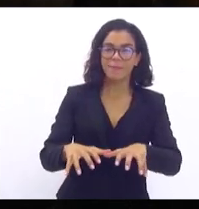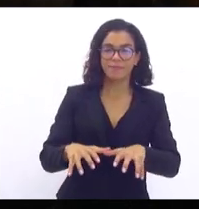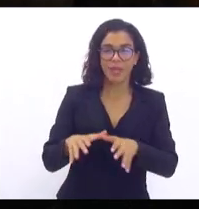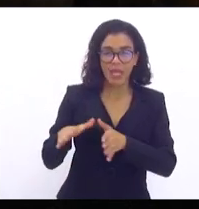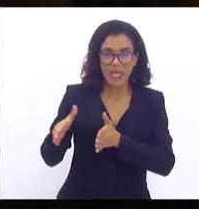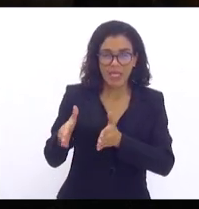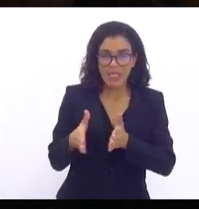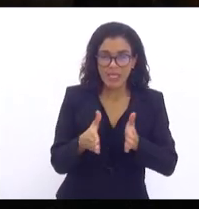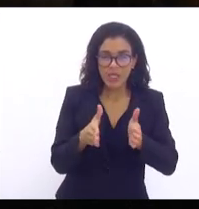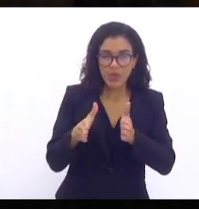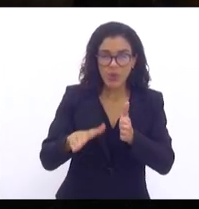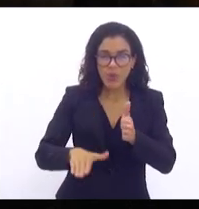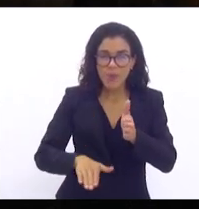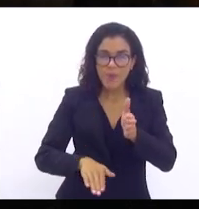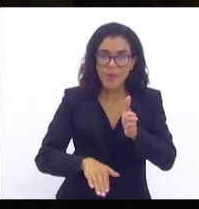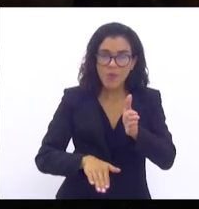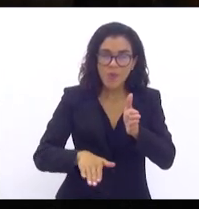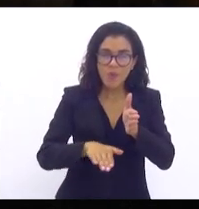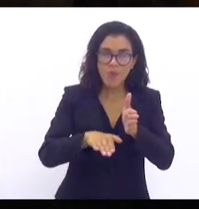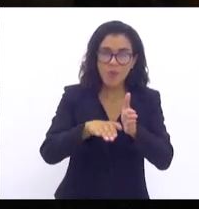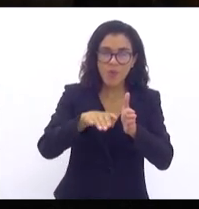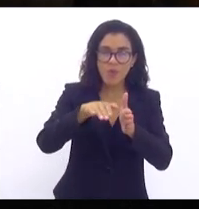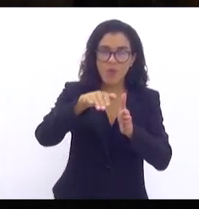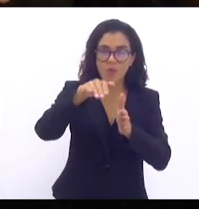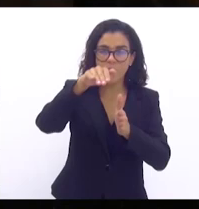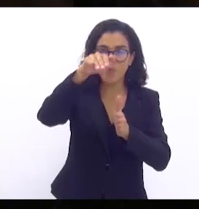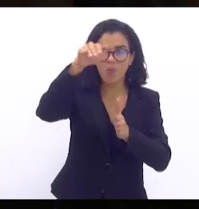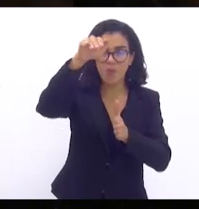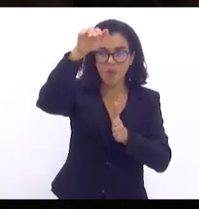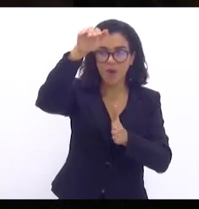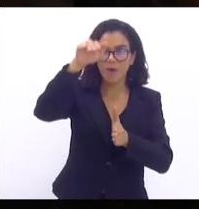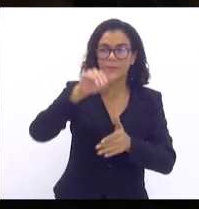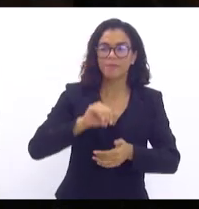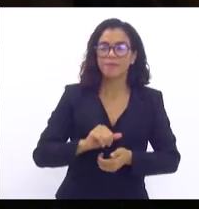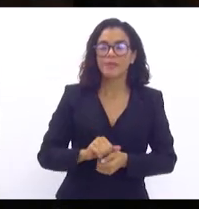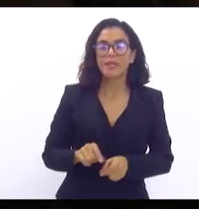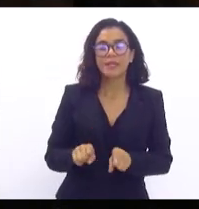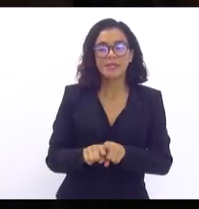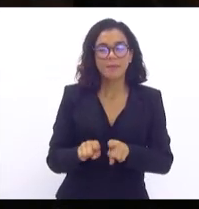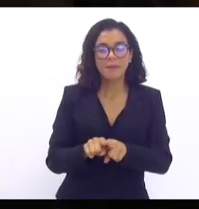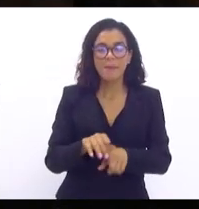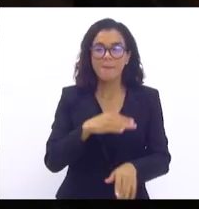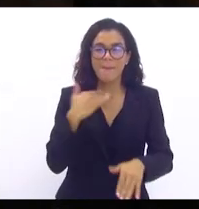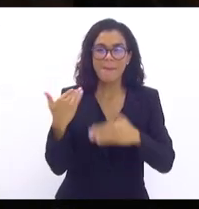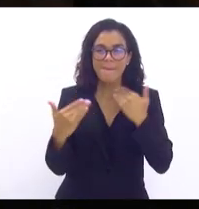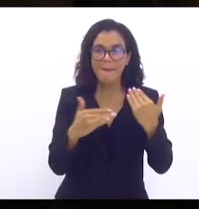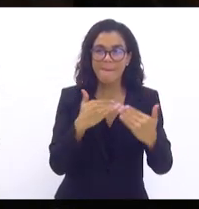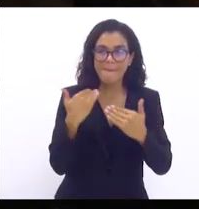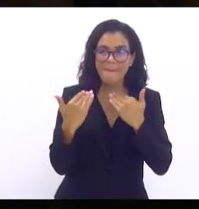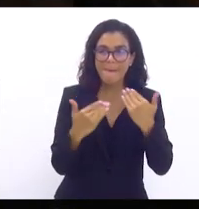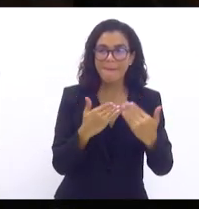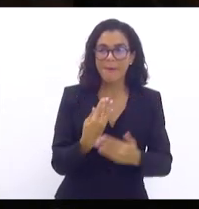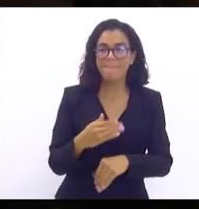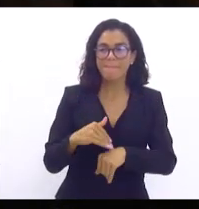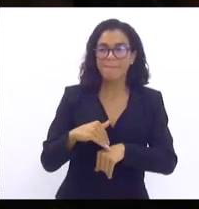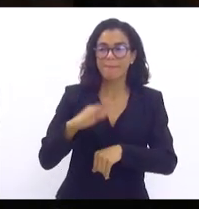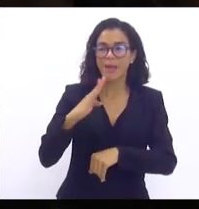rio subindo 17 metros e matando mais de 40 pessoas.